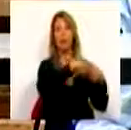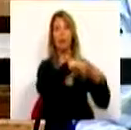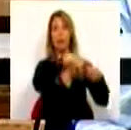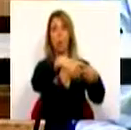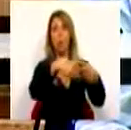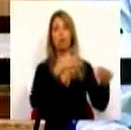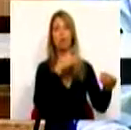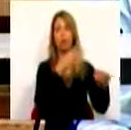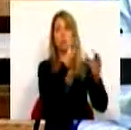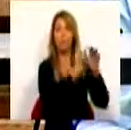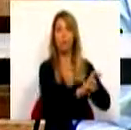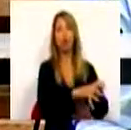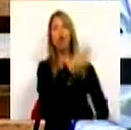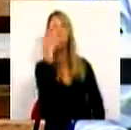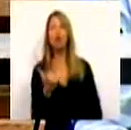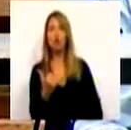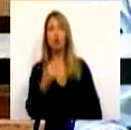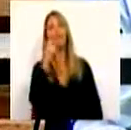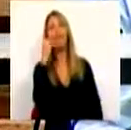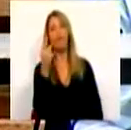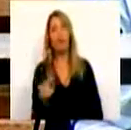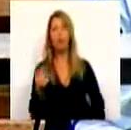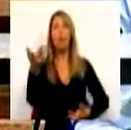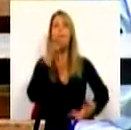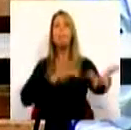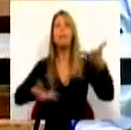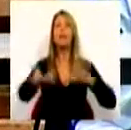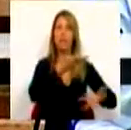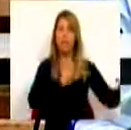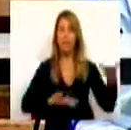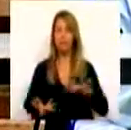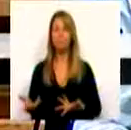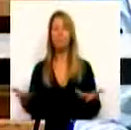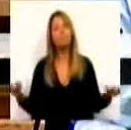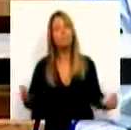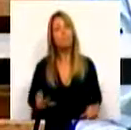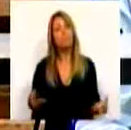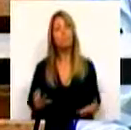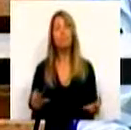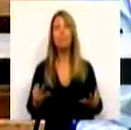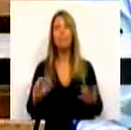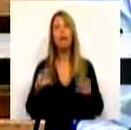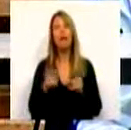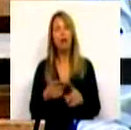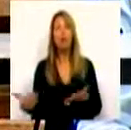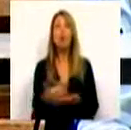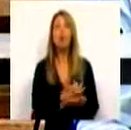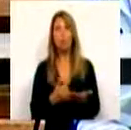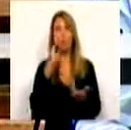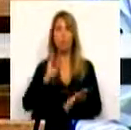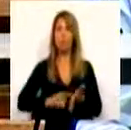verbo partilhar, de facto, a partilha de recursos é fundamental para o menor uso